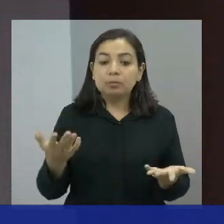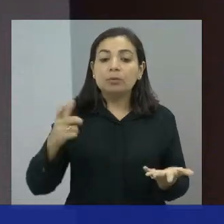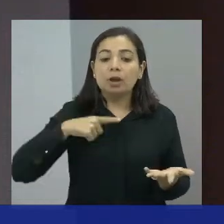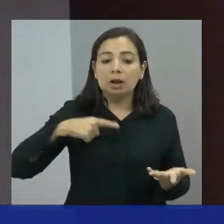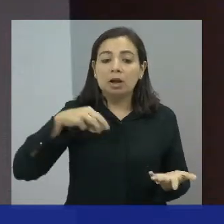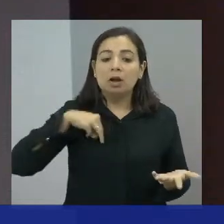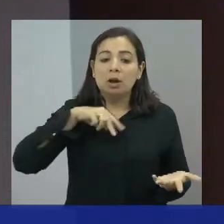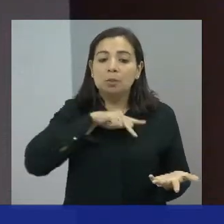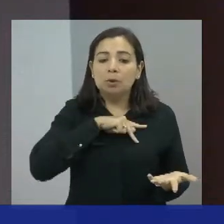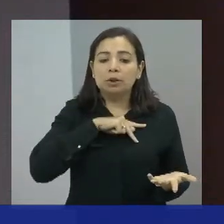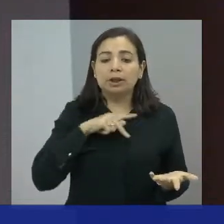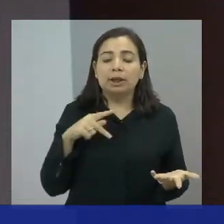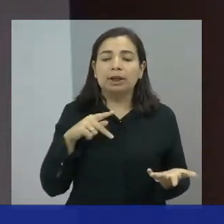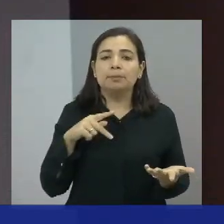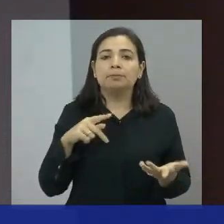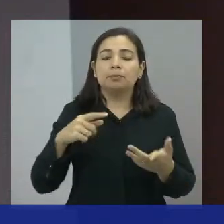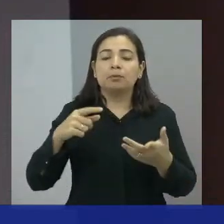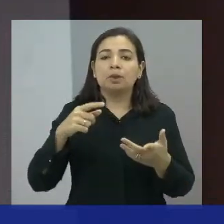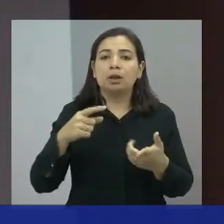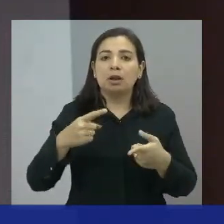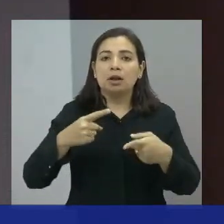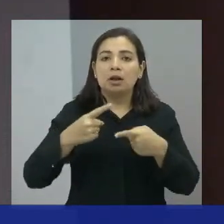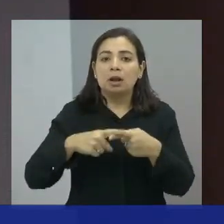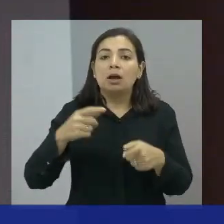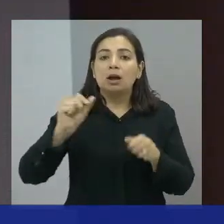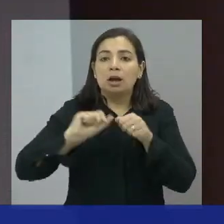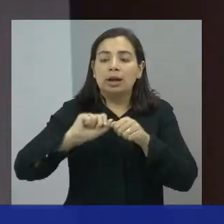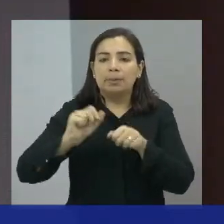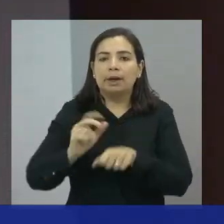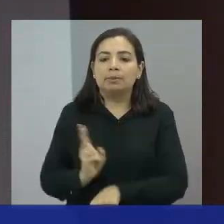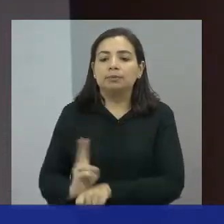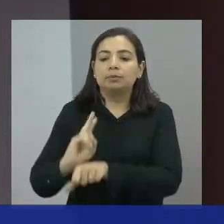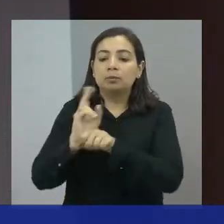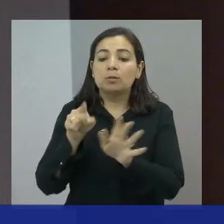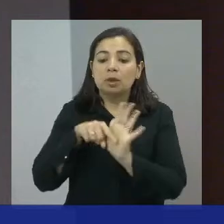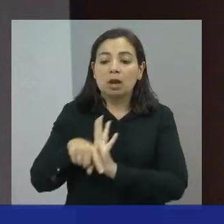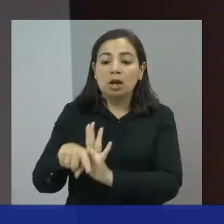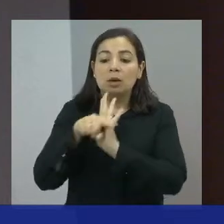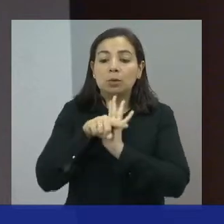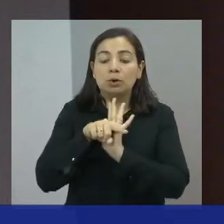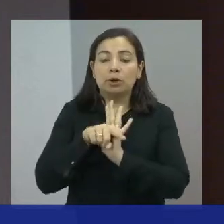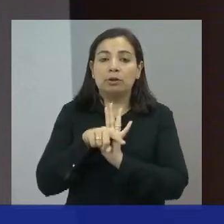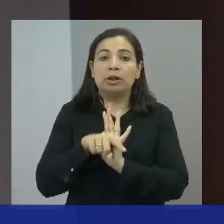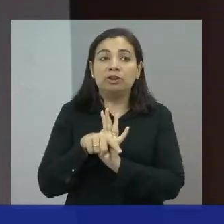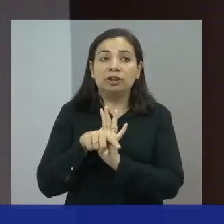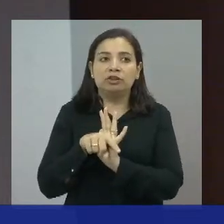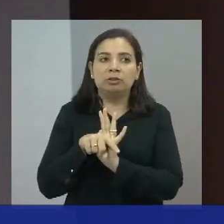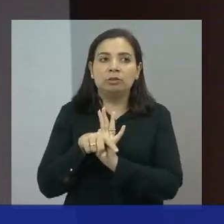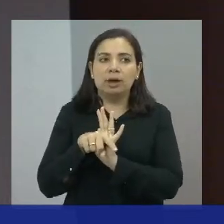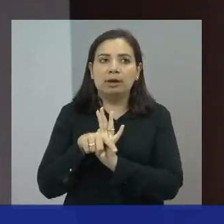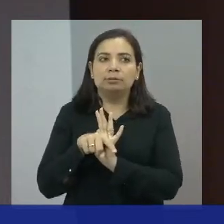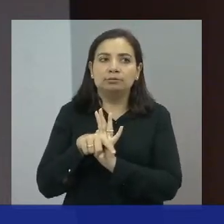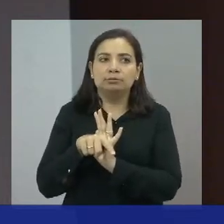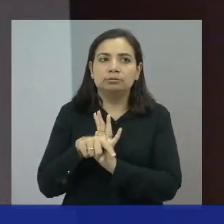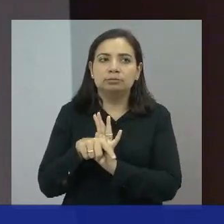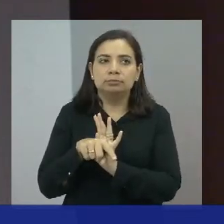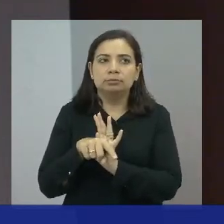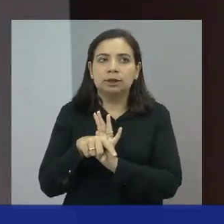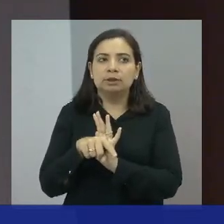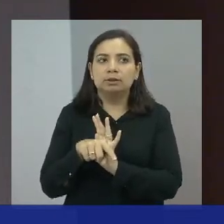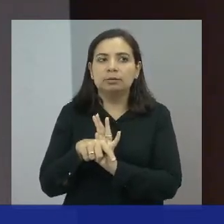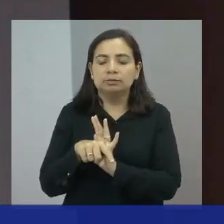Público e executa a fiscalização para fazer o cumprimento da lei. Próximo